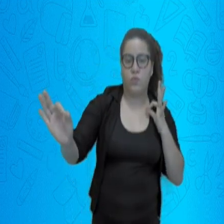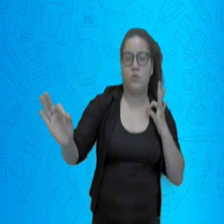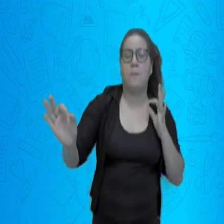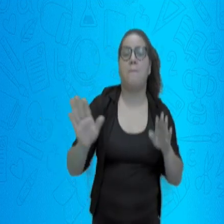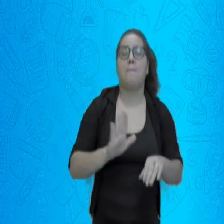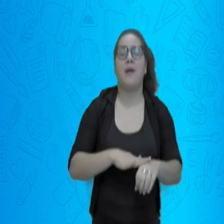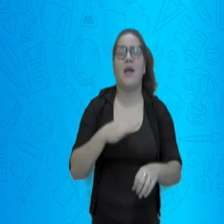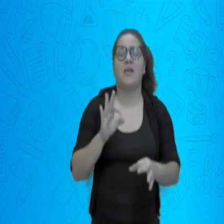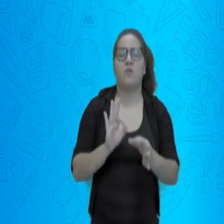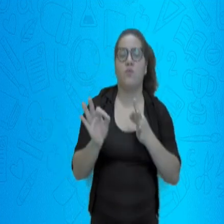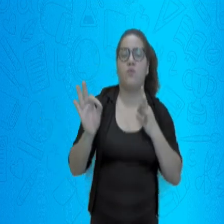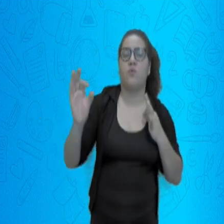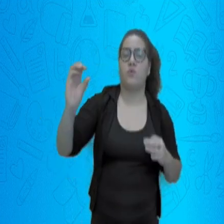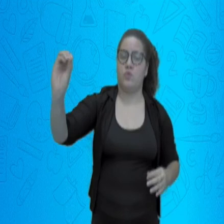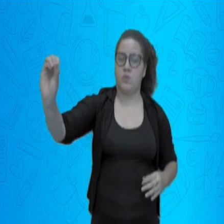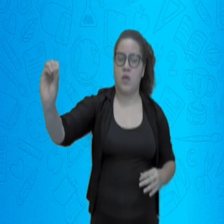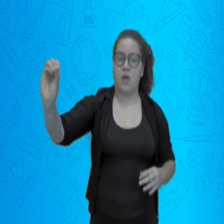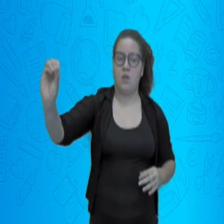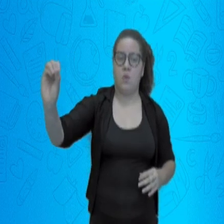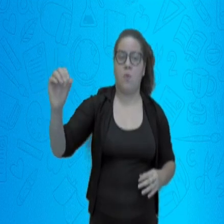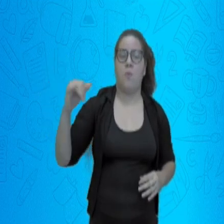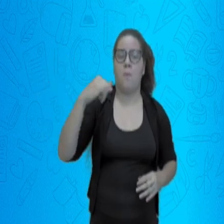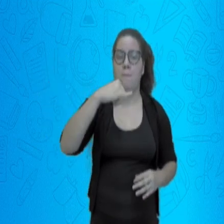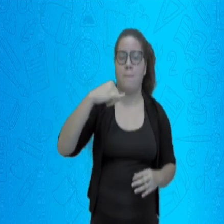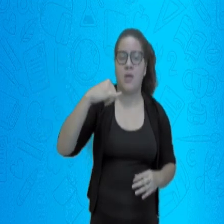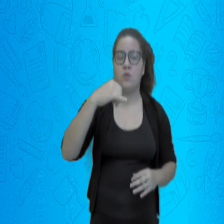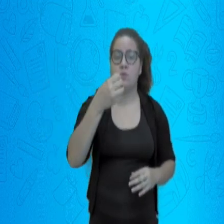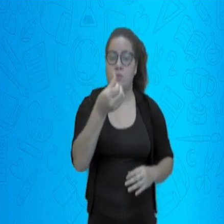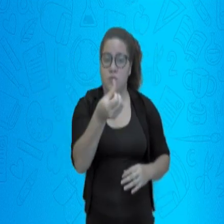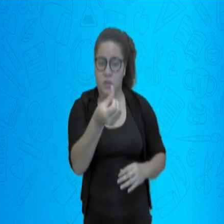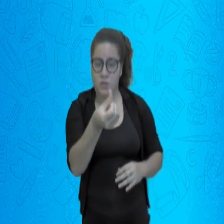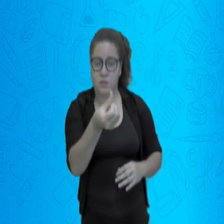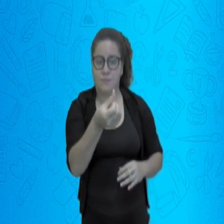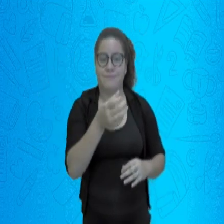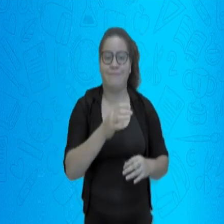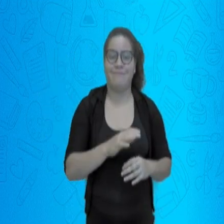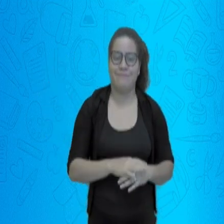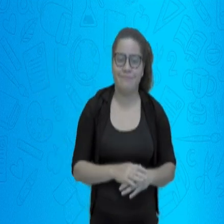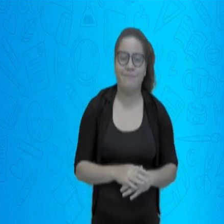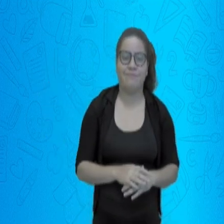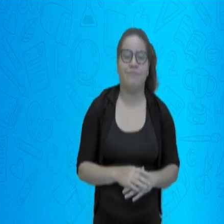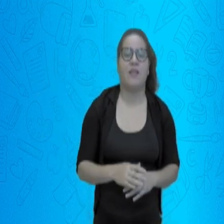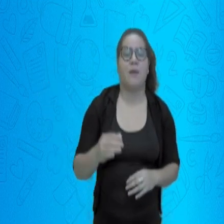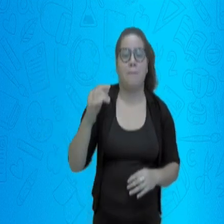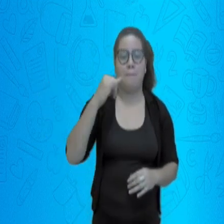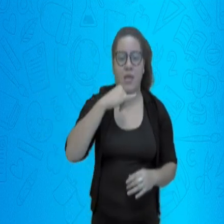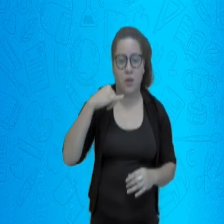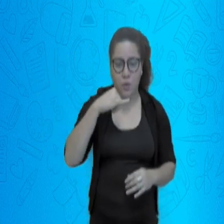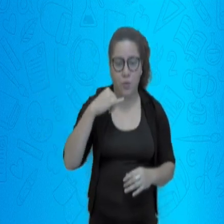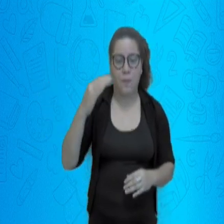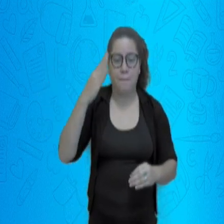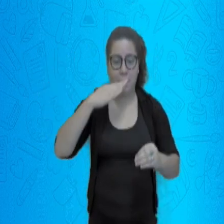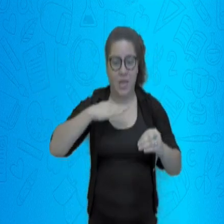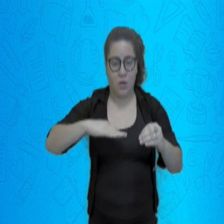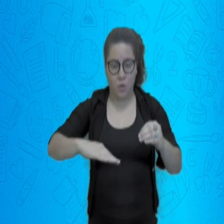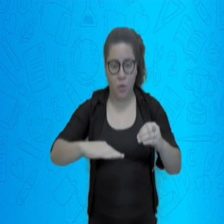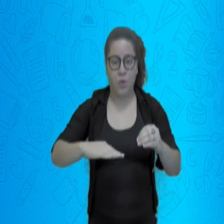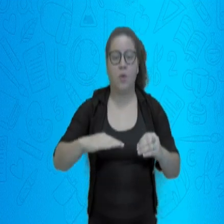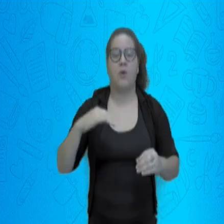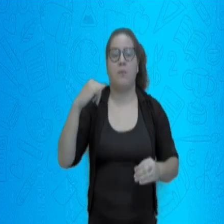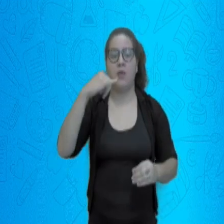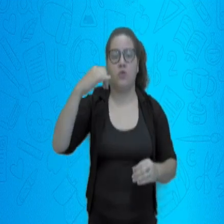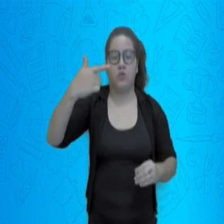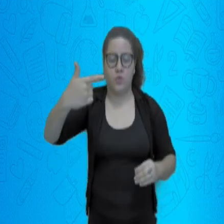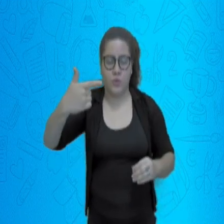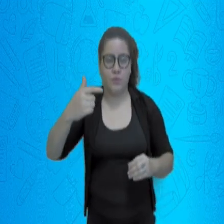está mais distante do zero? É o menos 2 ou o menos 6? É o menos 6. Então, ele é menor que menos